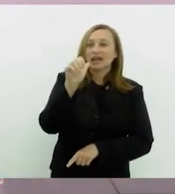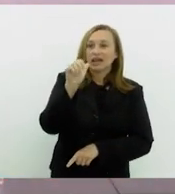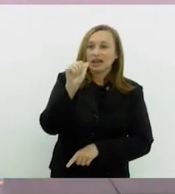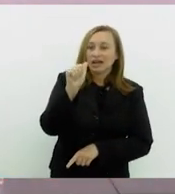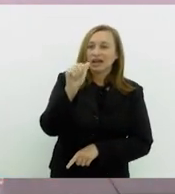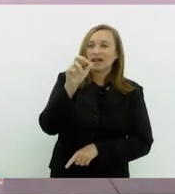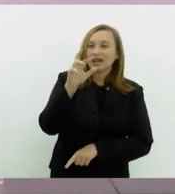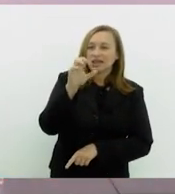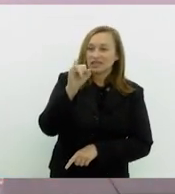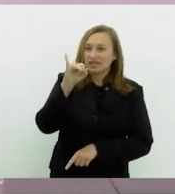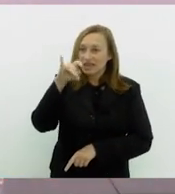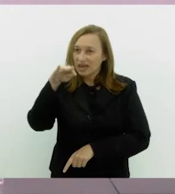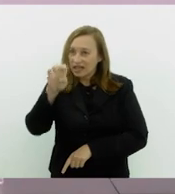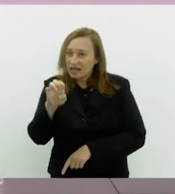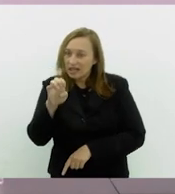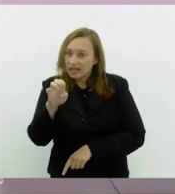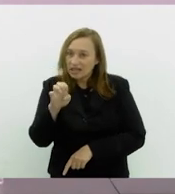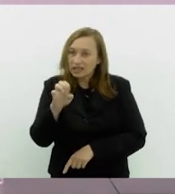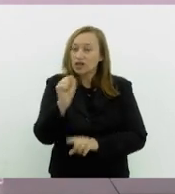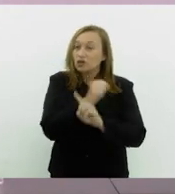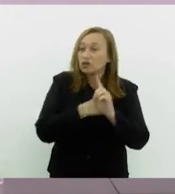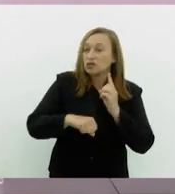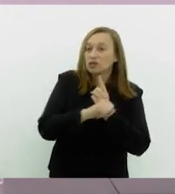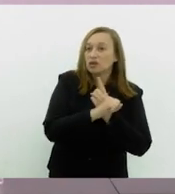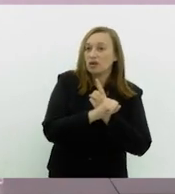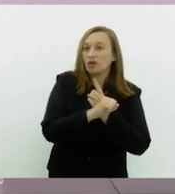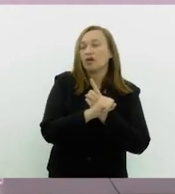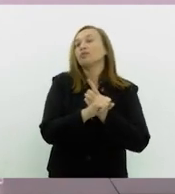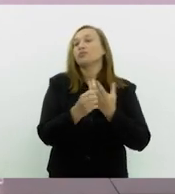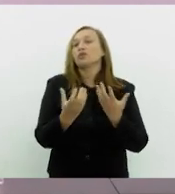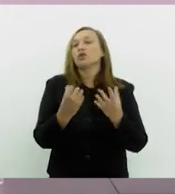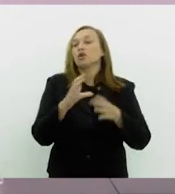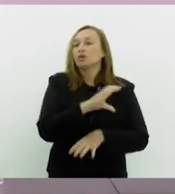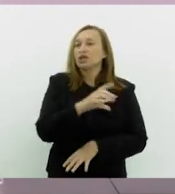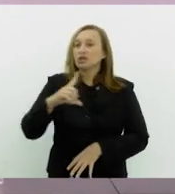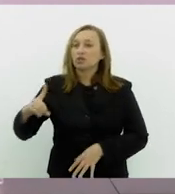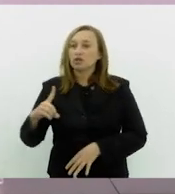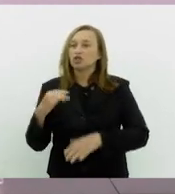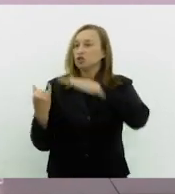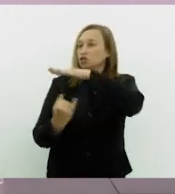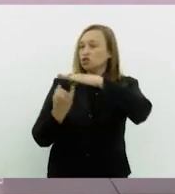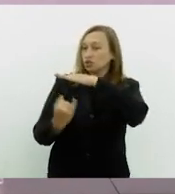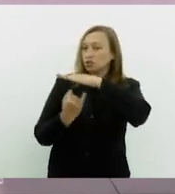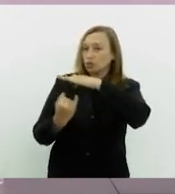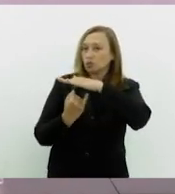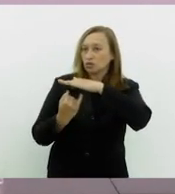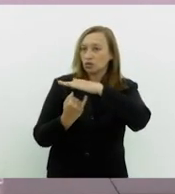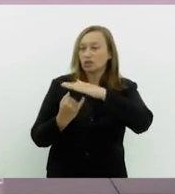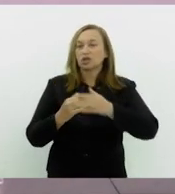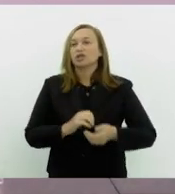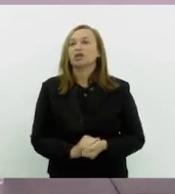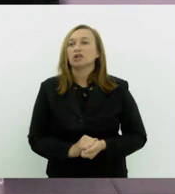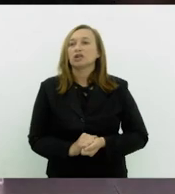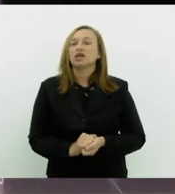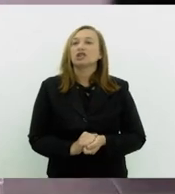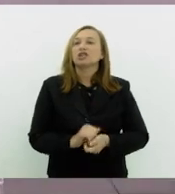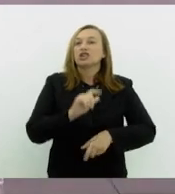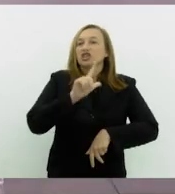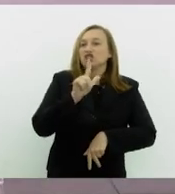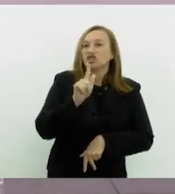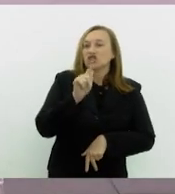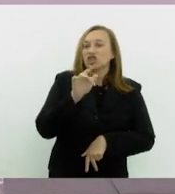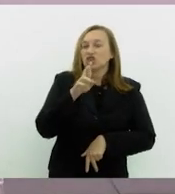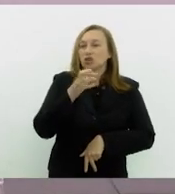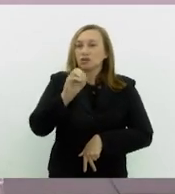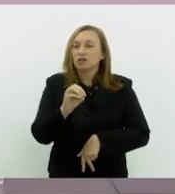Graziella Rodrigues, socióloga e feminista, coordenadora do Instituto Equite, Gênero, Economia e Cidadania